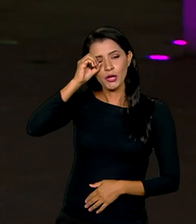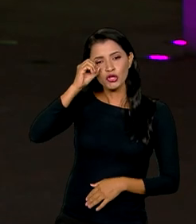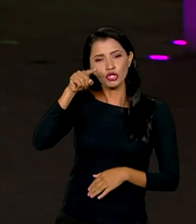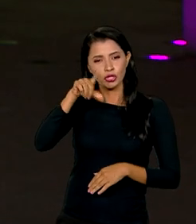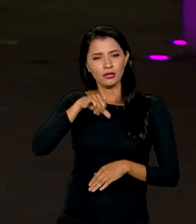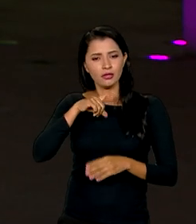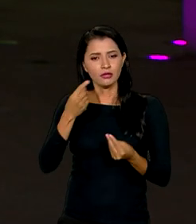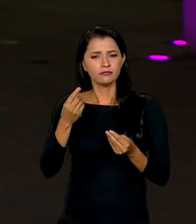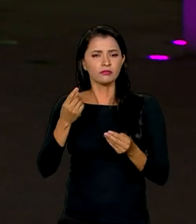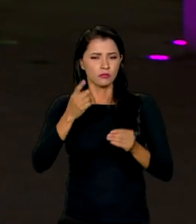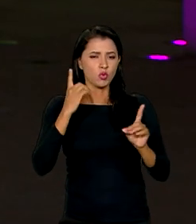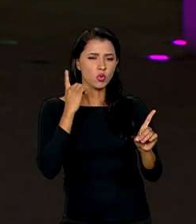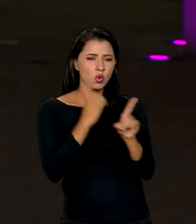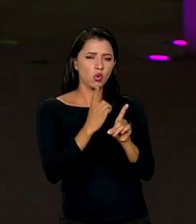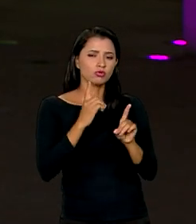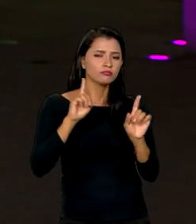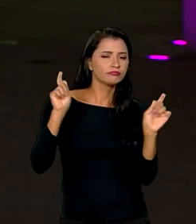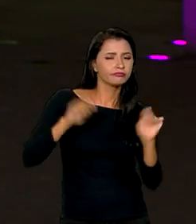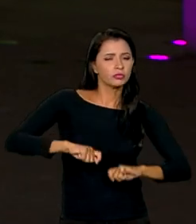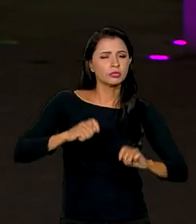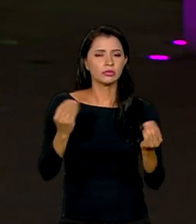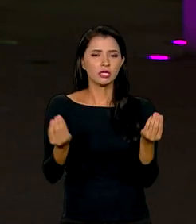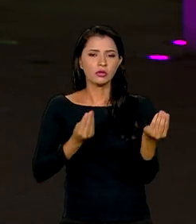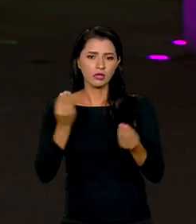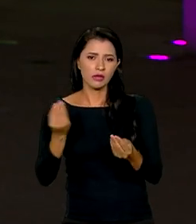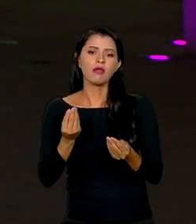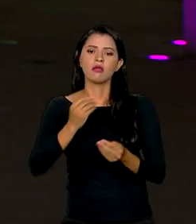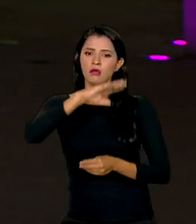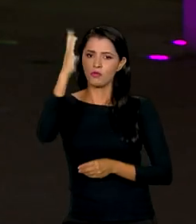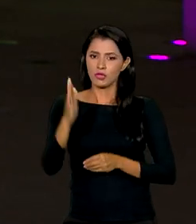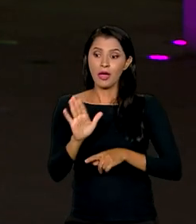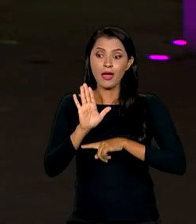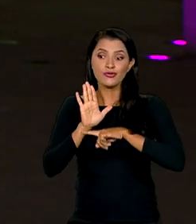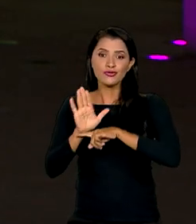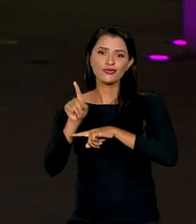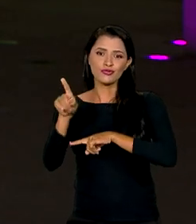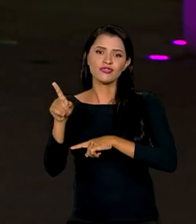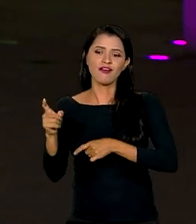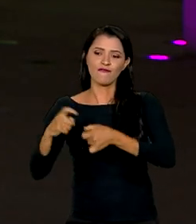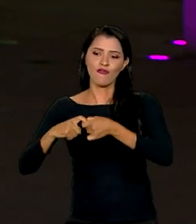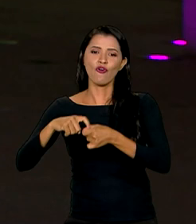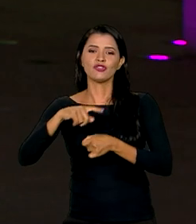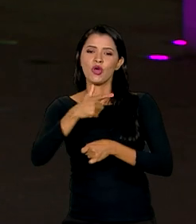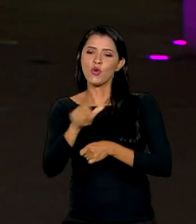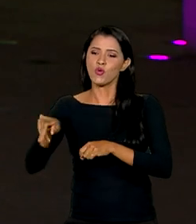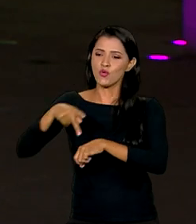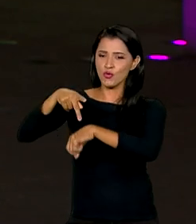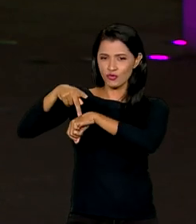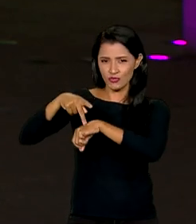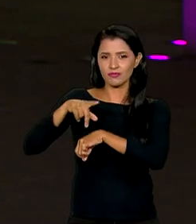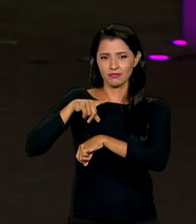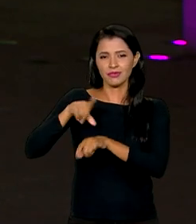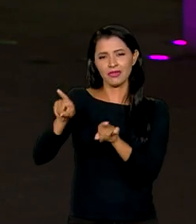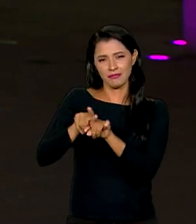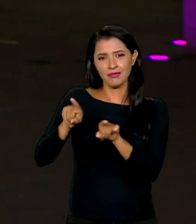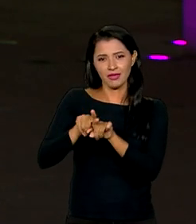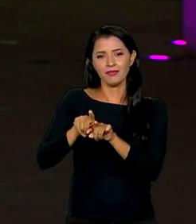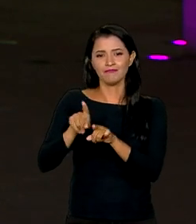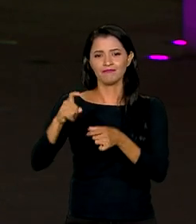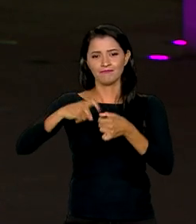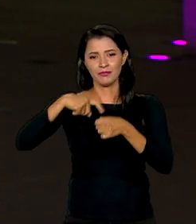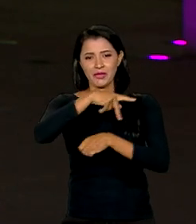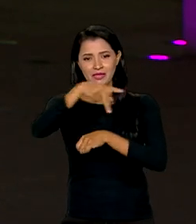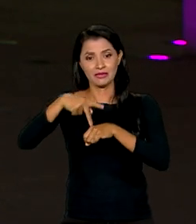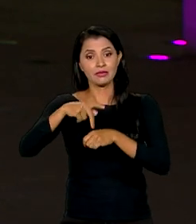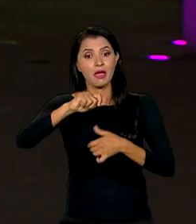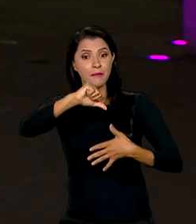foi levantada aí a possibilidade do Brasil contribuir com a repatriação de cidadãos de outros países da América